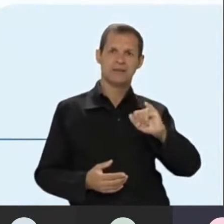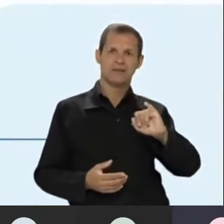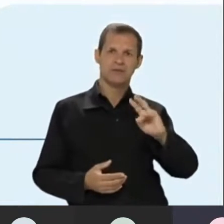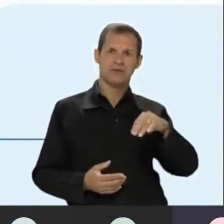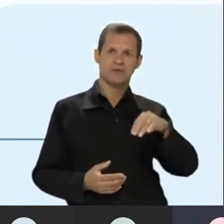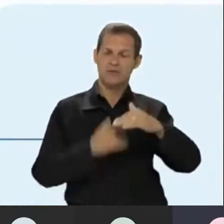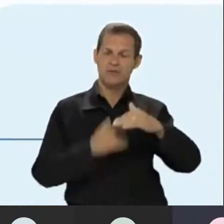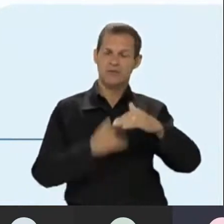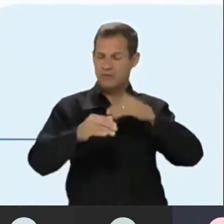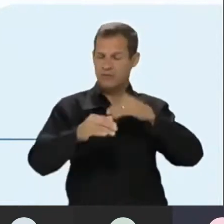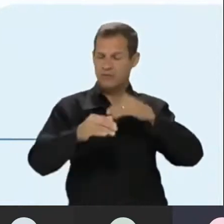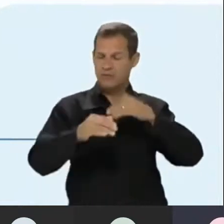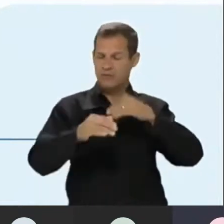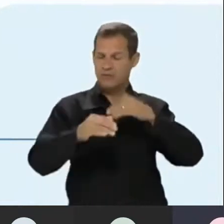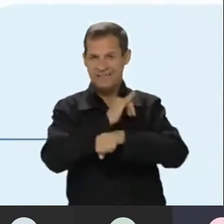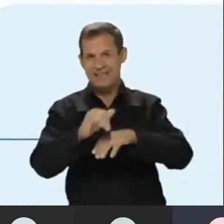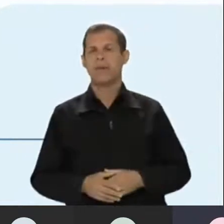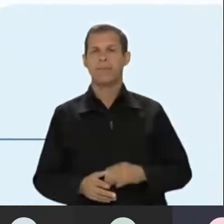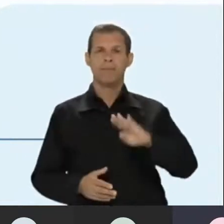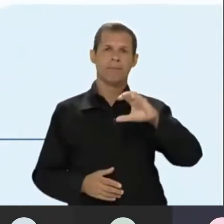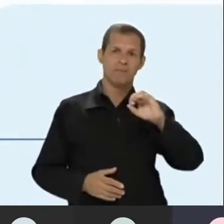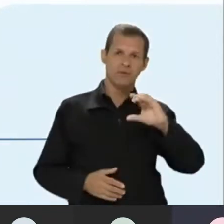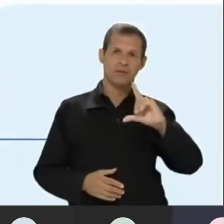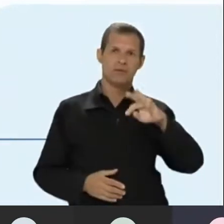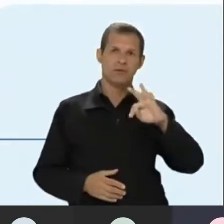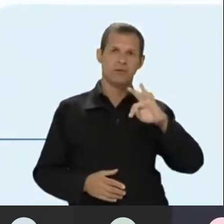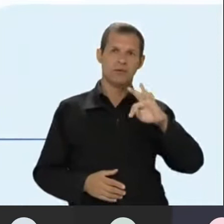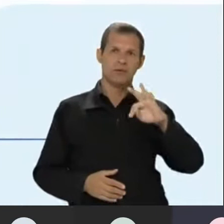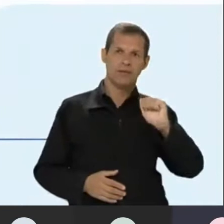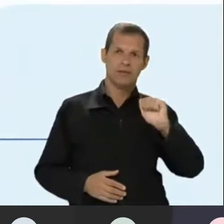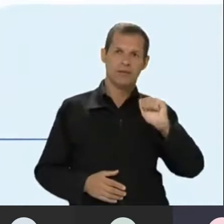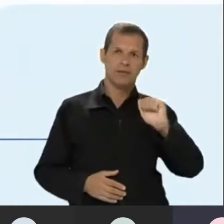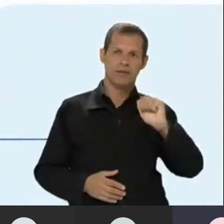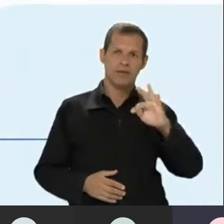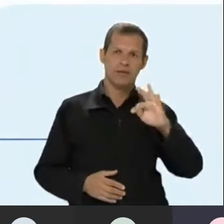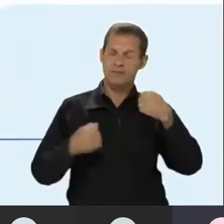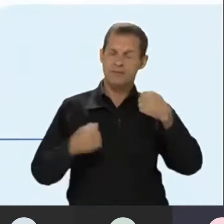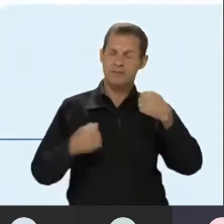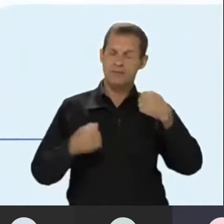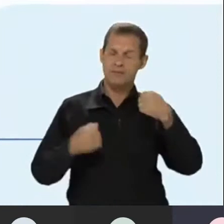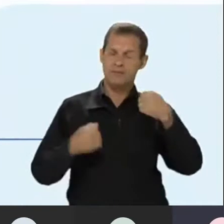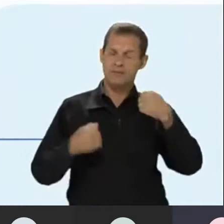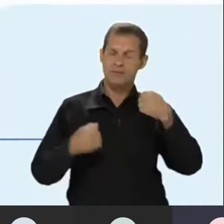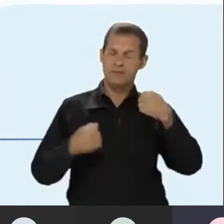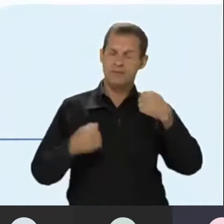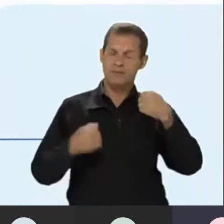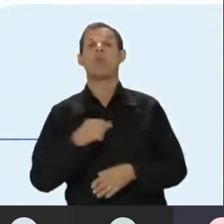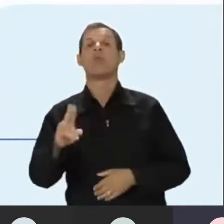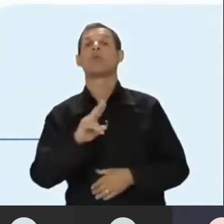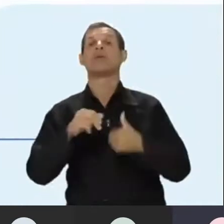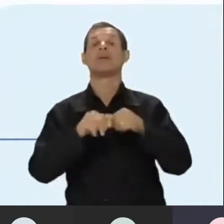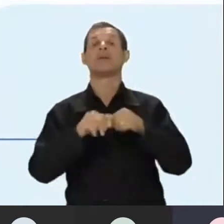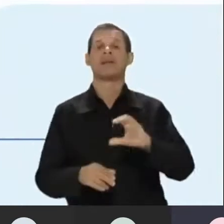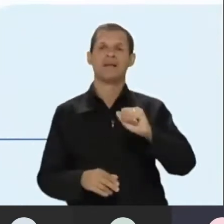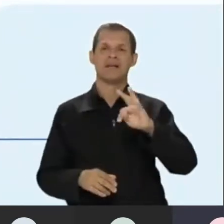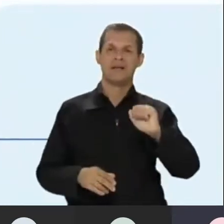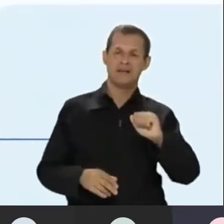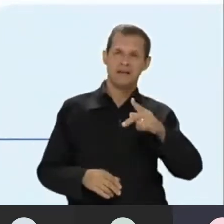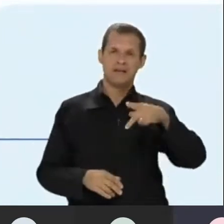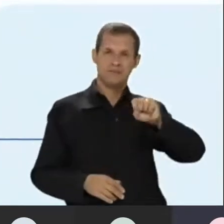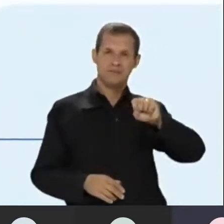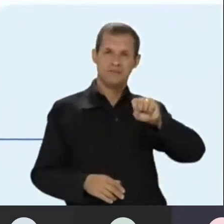o desenvolvimento das estratégias bioclimáticas. Então, por isso a gente precisa entender primeiramente essa base, como que a gente utiliza a